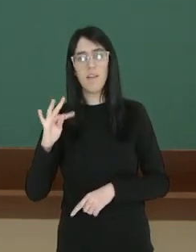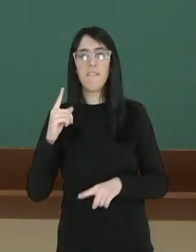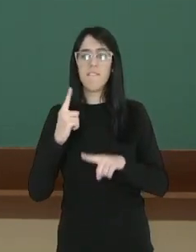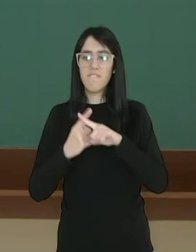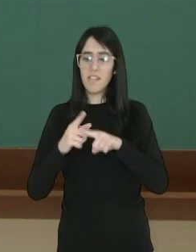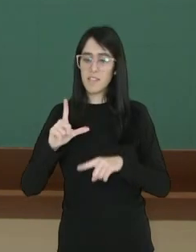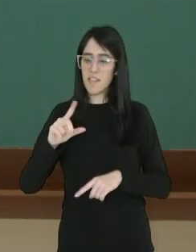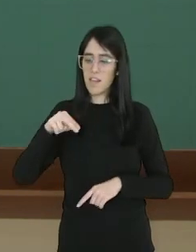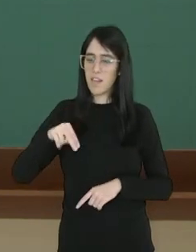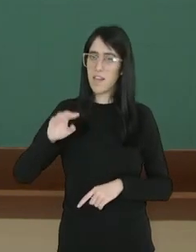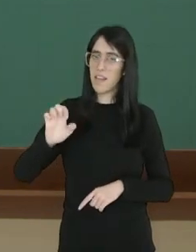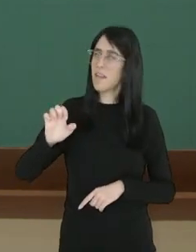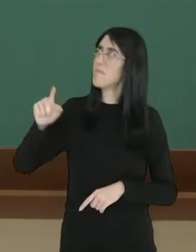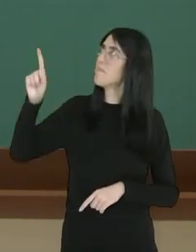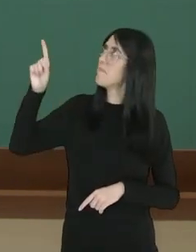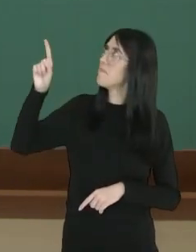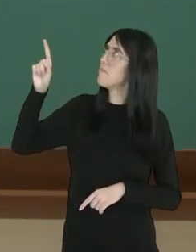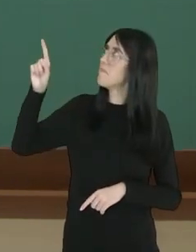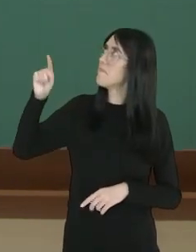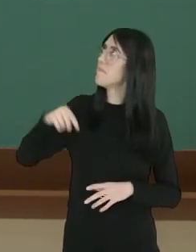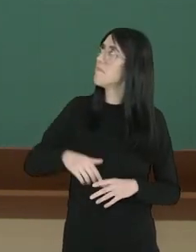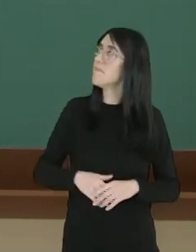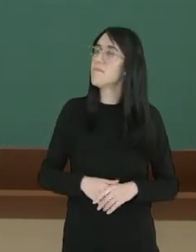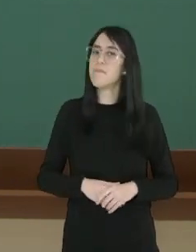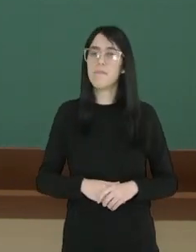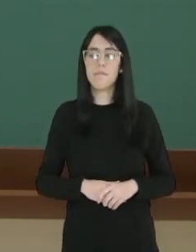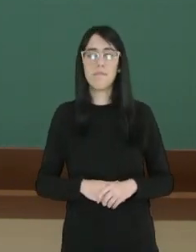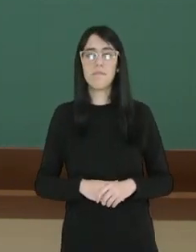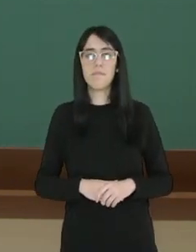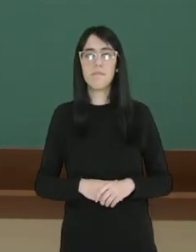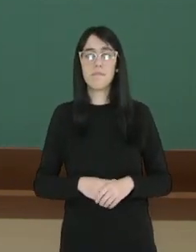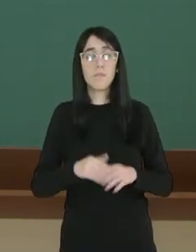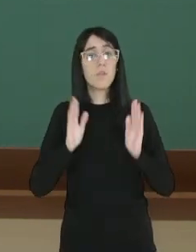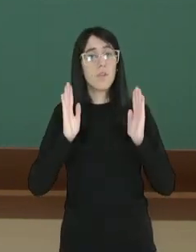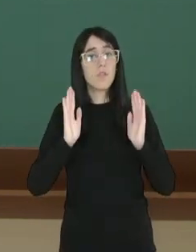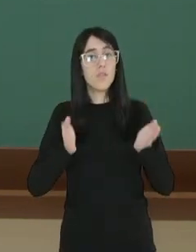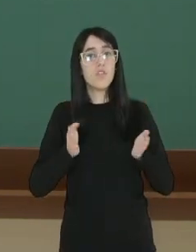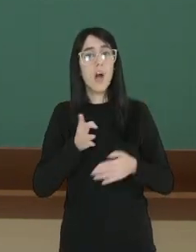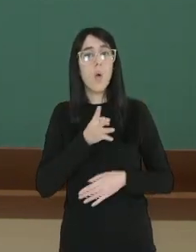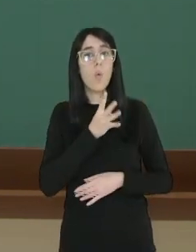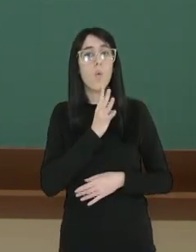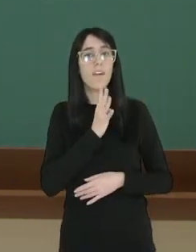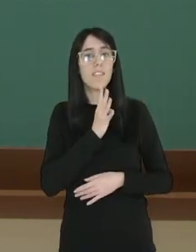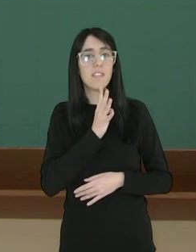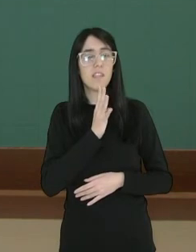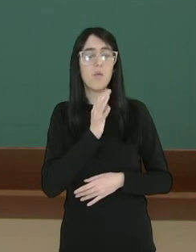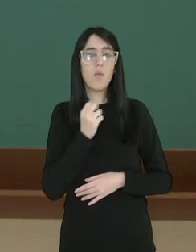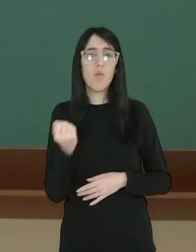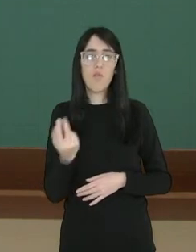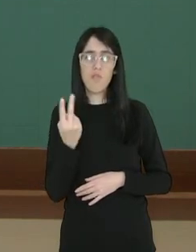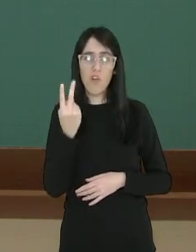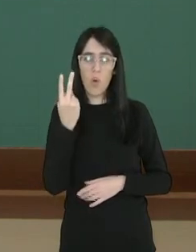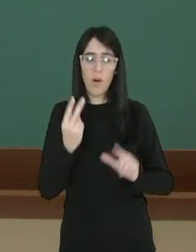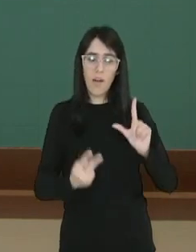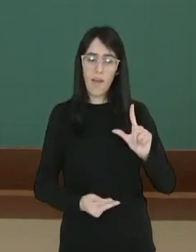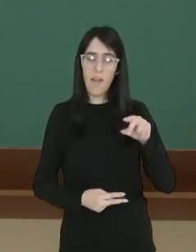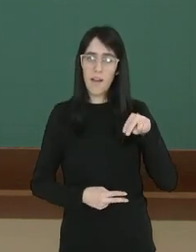o ln de E. Conhecemos quem é o valor do ln